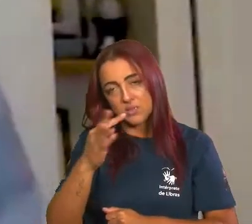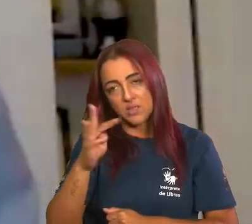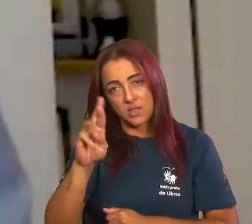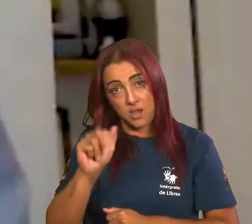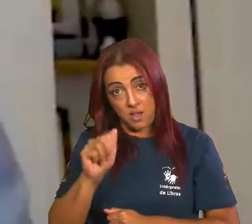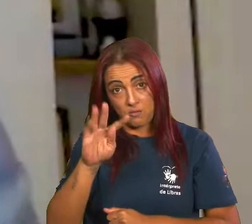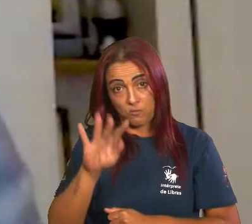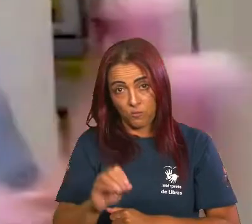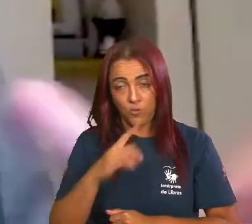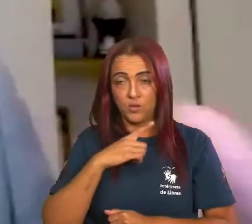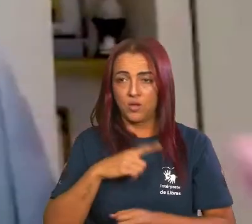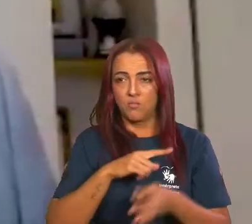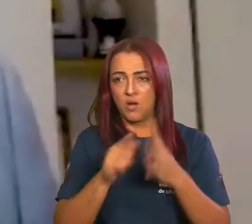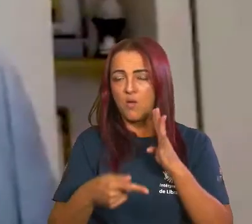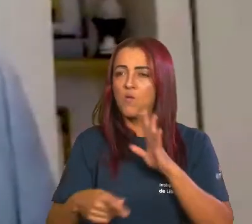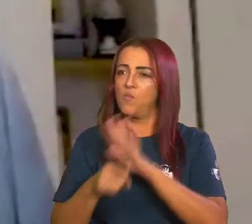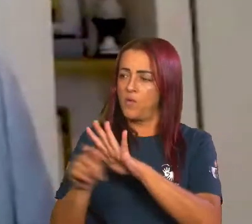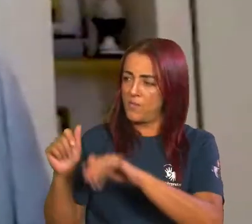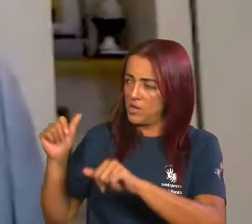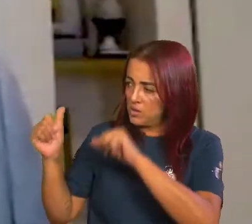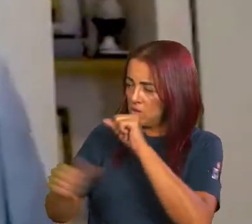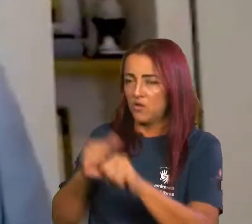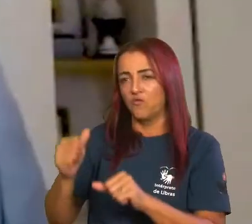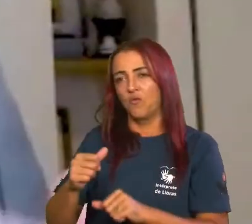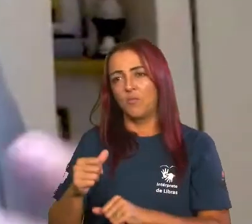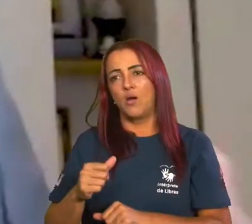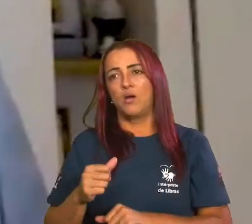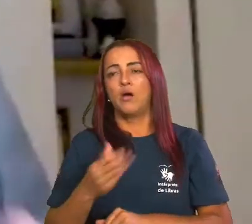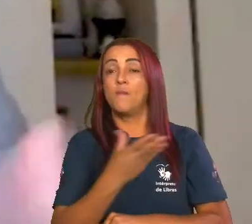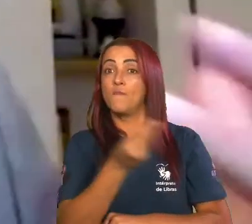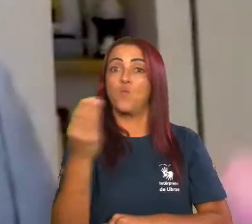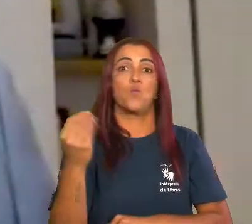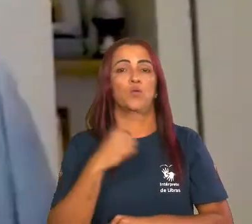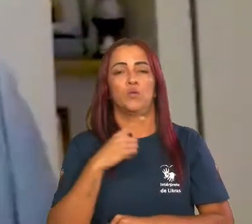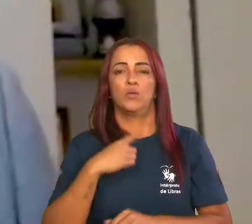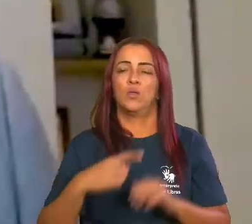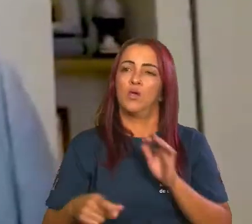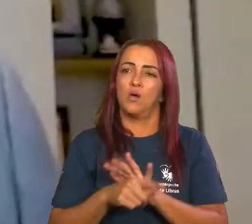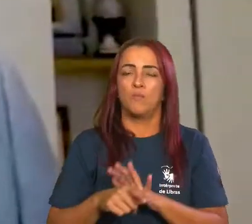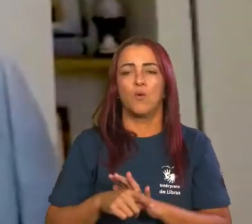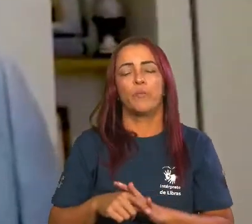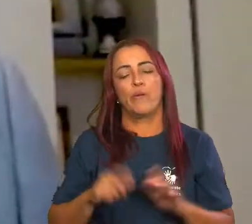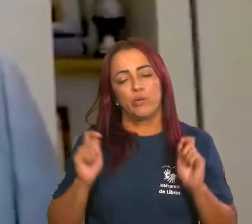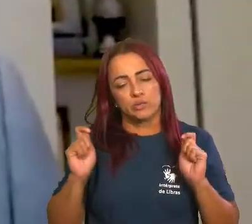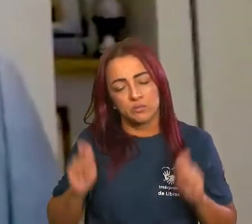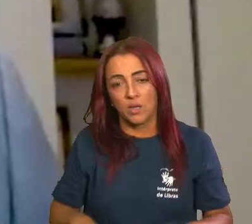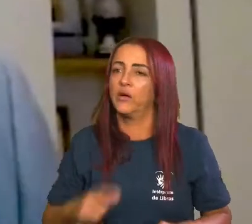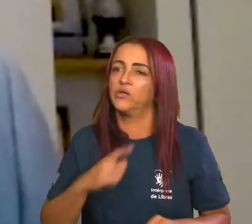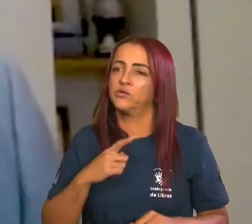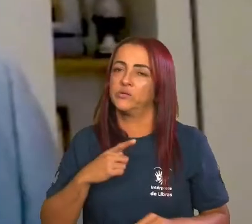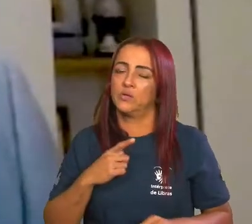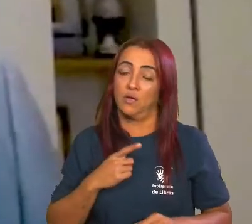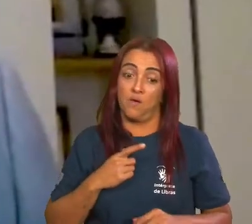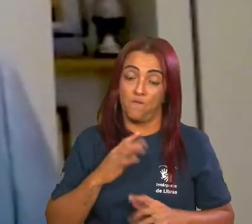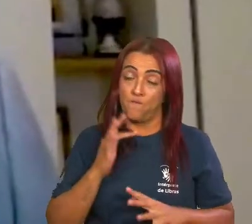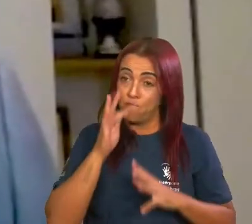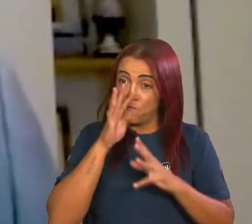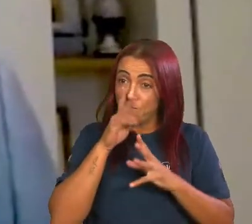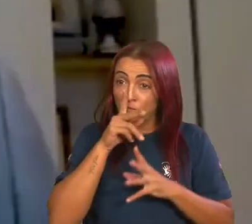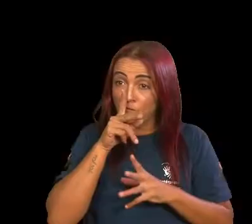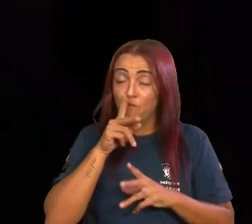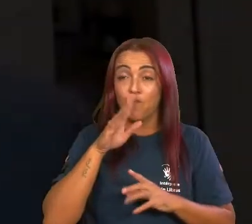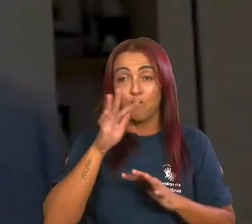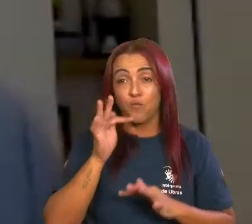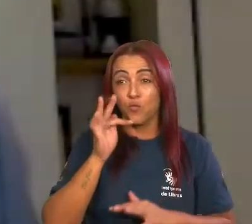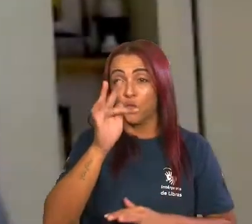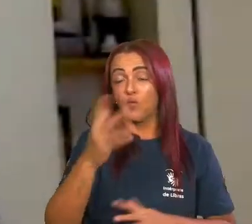elas realmente vieram transformar em muito, e a gente vê uma possibilidade no futuro fantástica para os